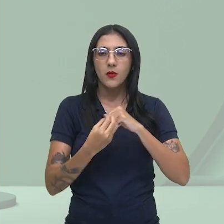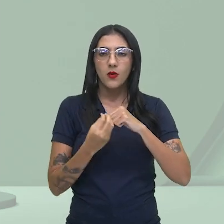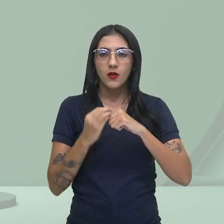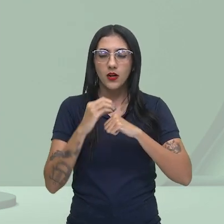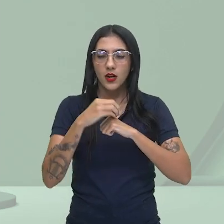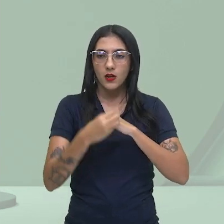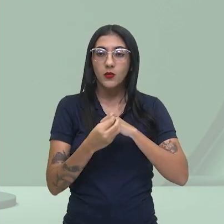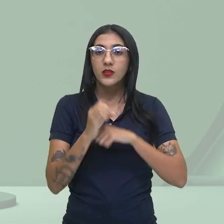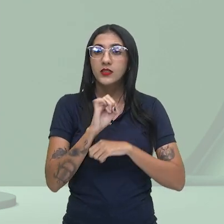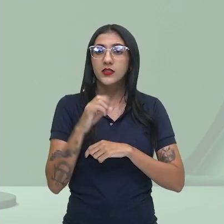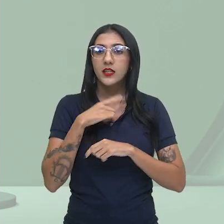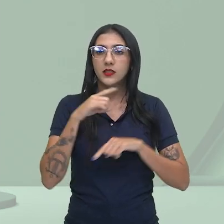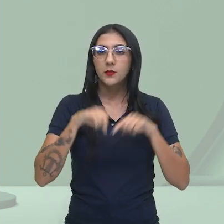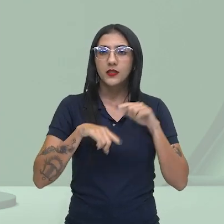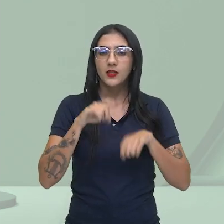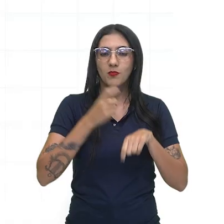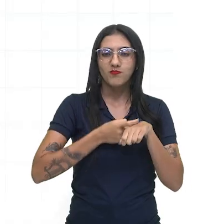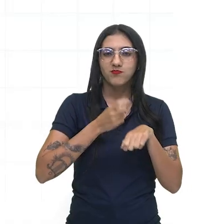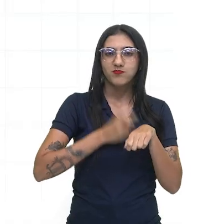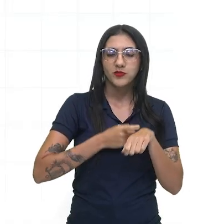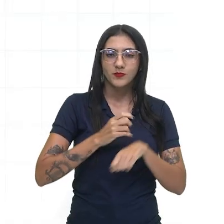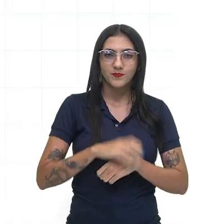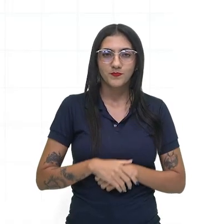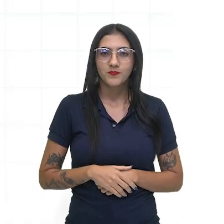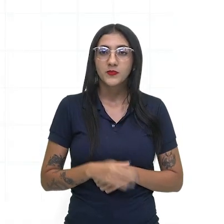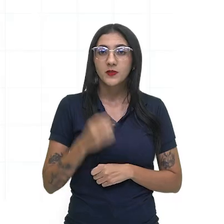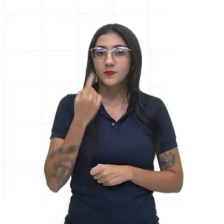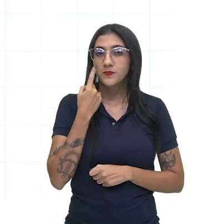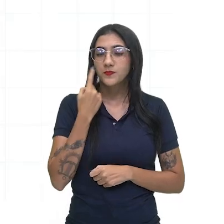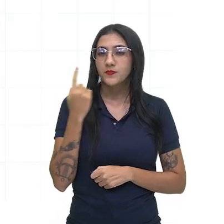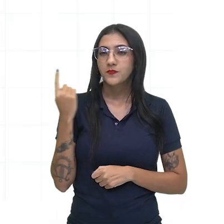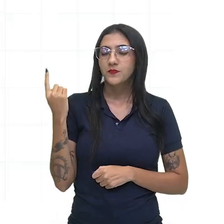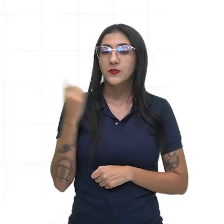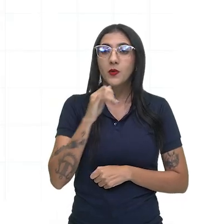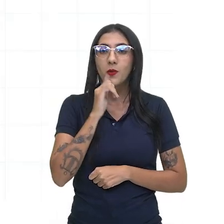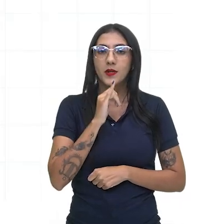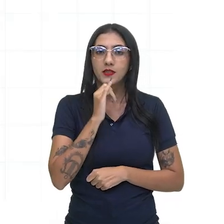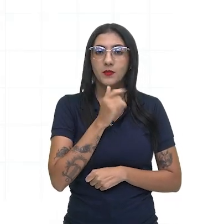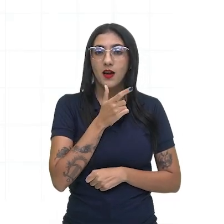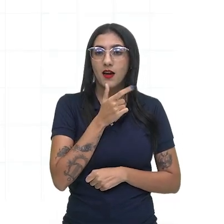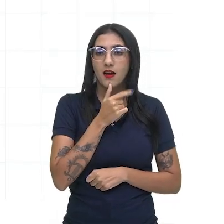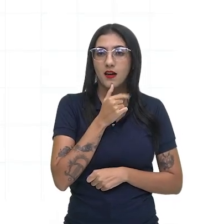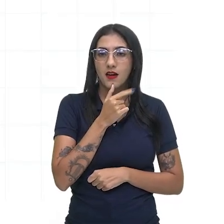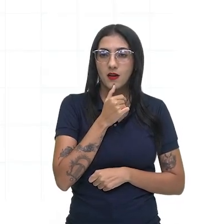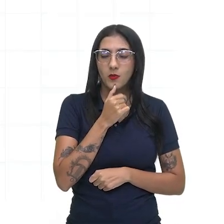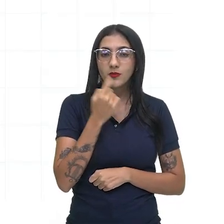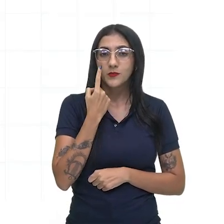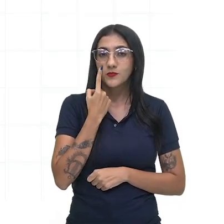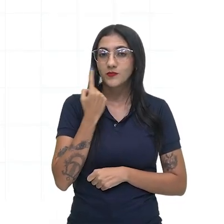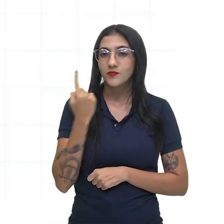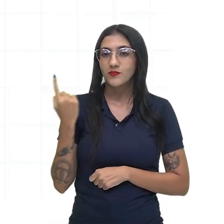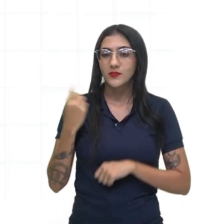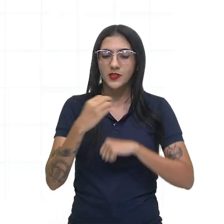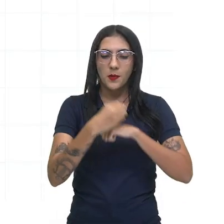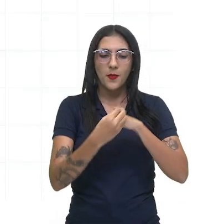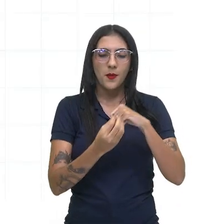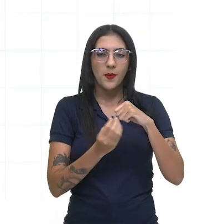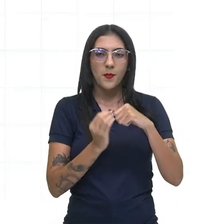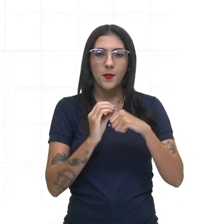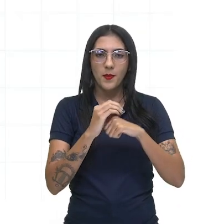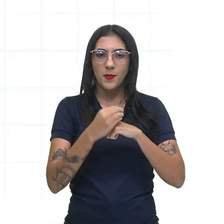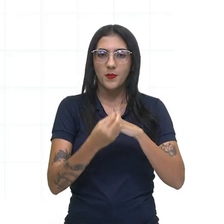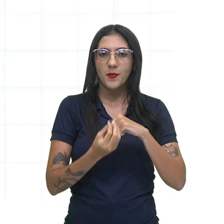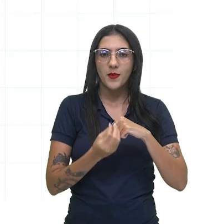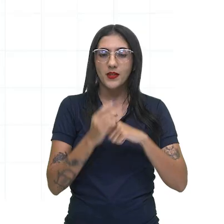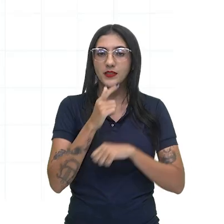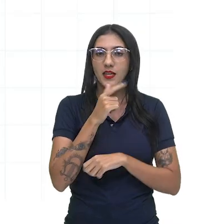elas estão no estado sólido. Então, eu tenho aqui como exemplo a água. Essas aí são as partículas da água, tá